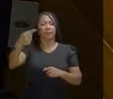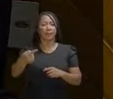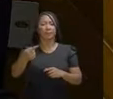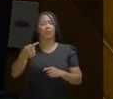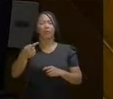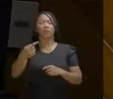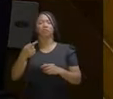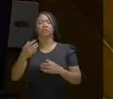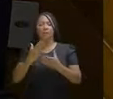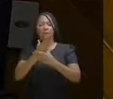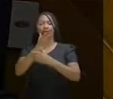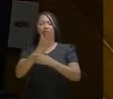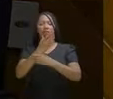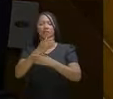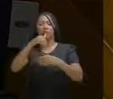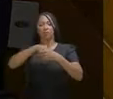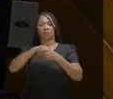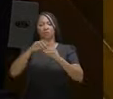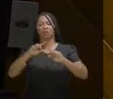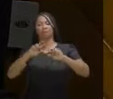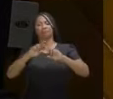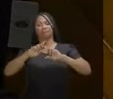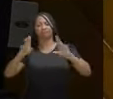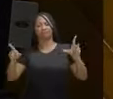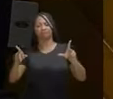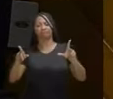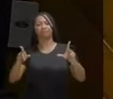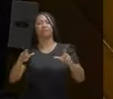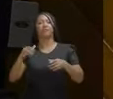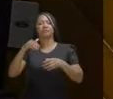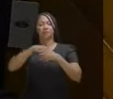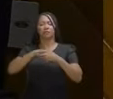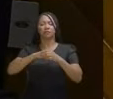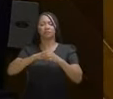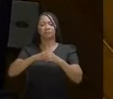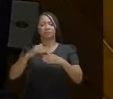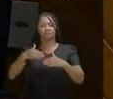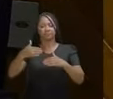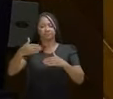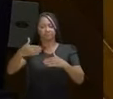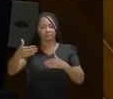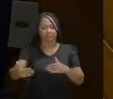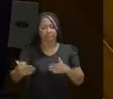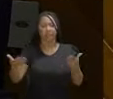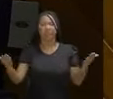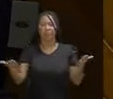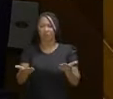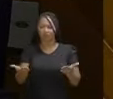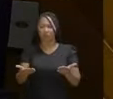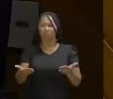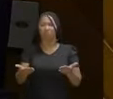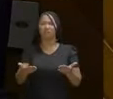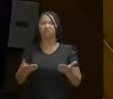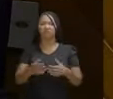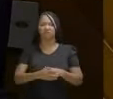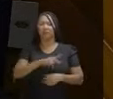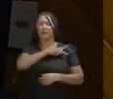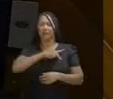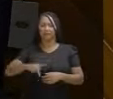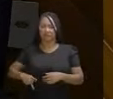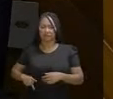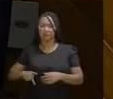do voto divergente, dos votos que seguiram o doutor Anselmo e agora a